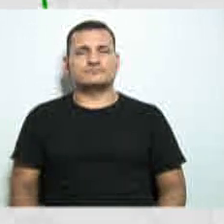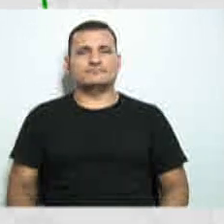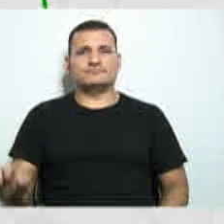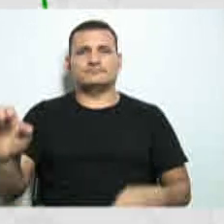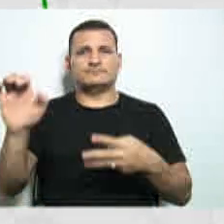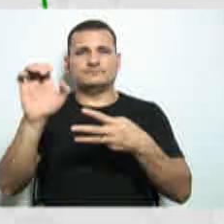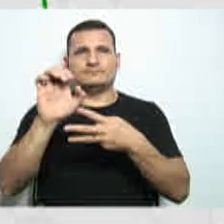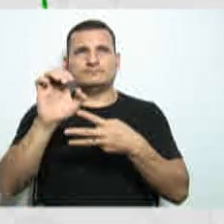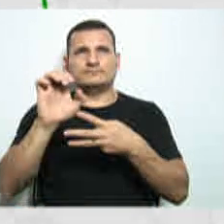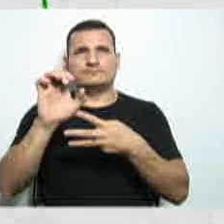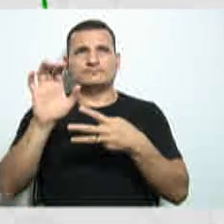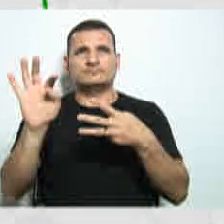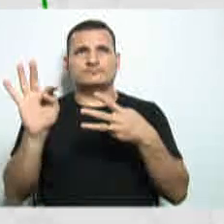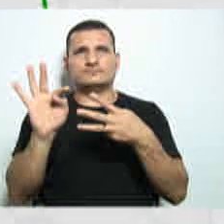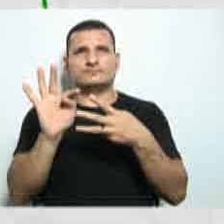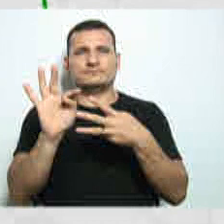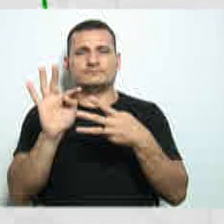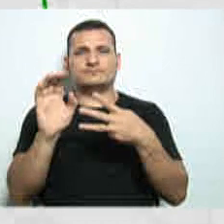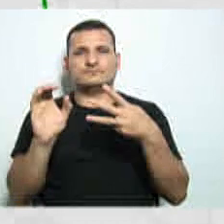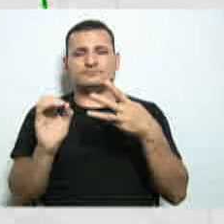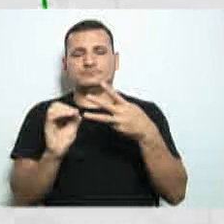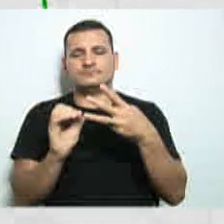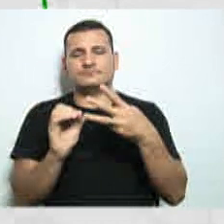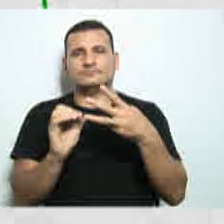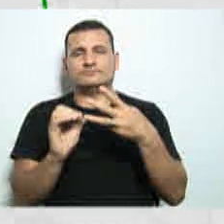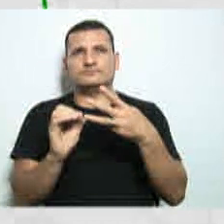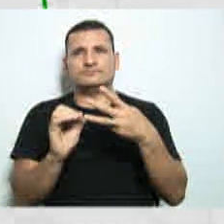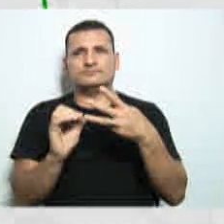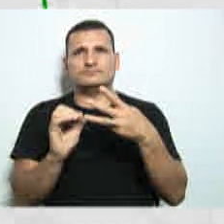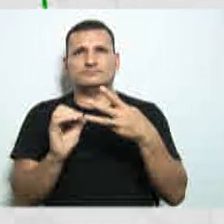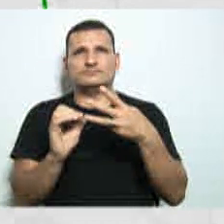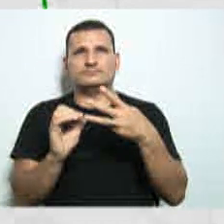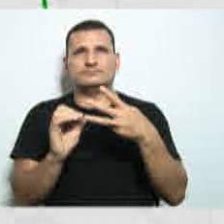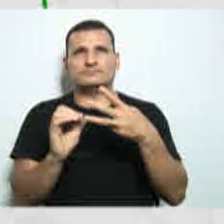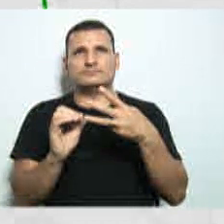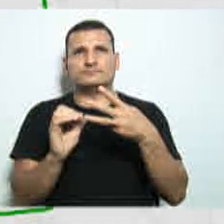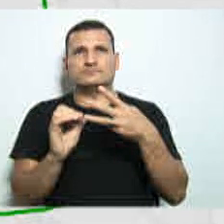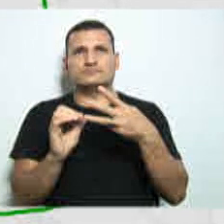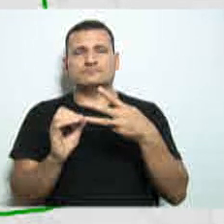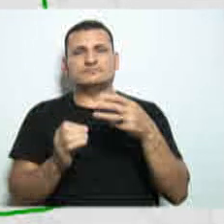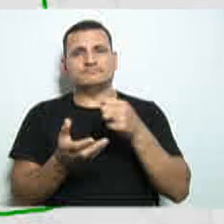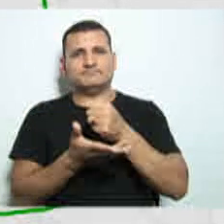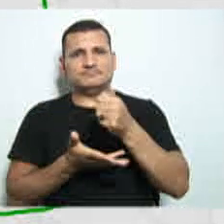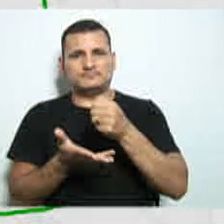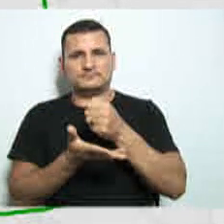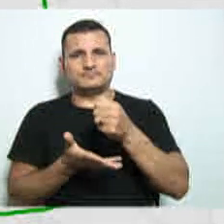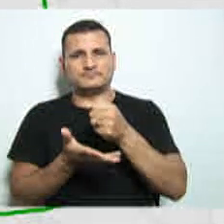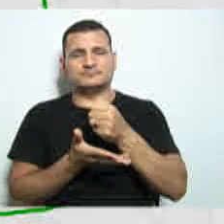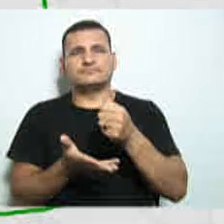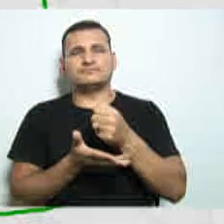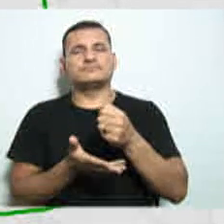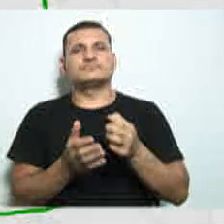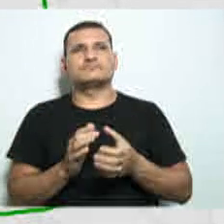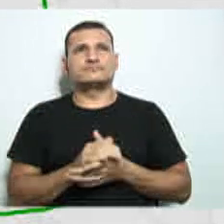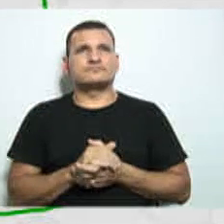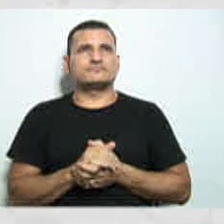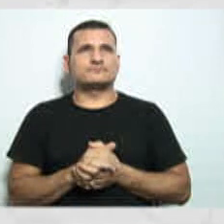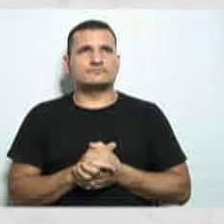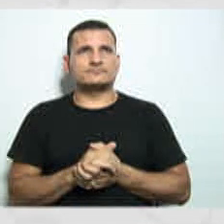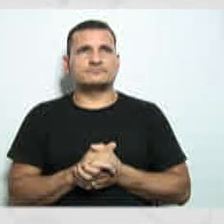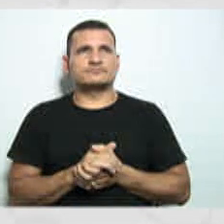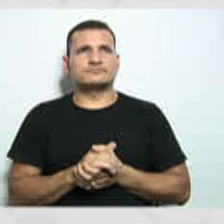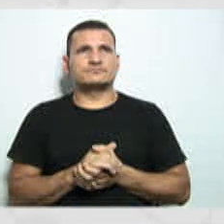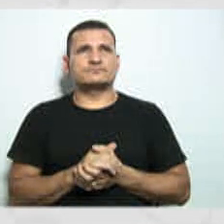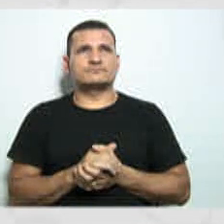estratégico, tático e operacional. Olha a base dele aqui, ó. Ele é muito maior. Tá entendido? Vamos